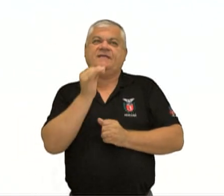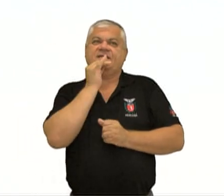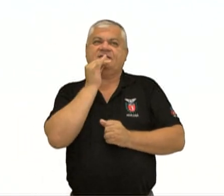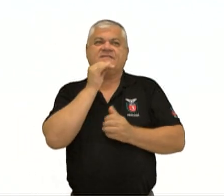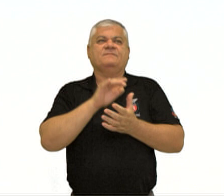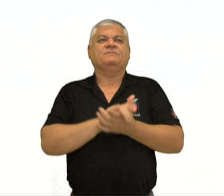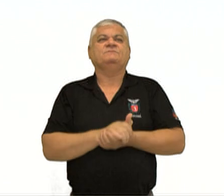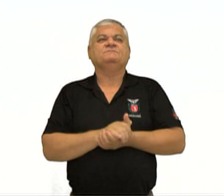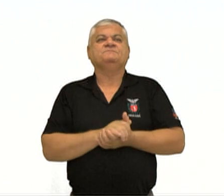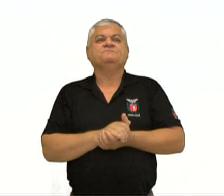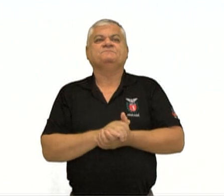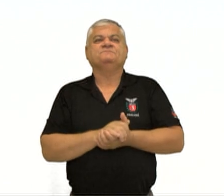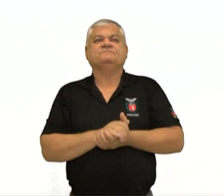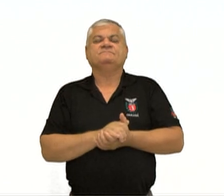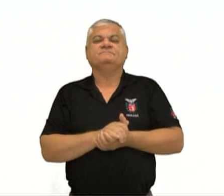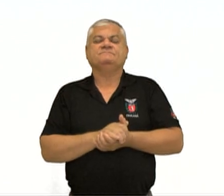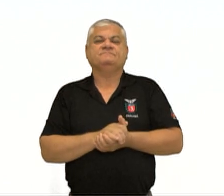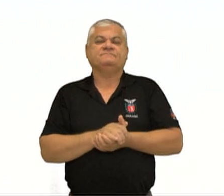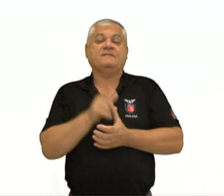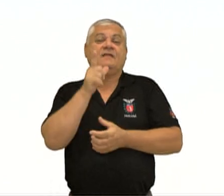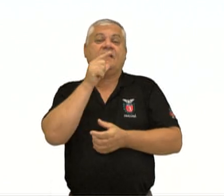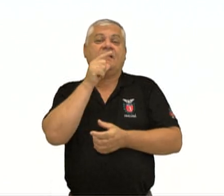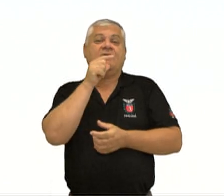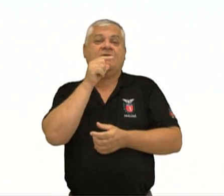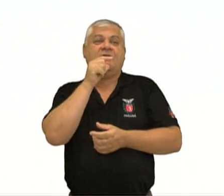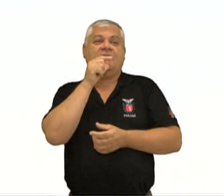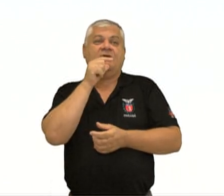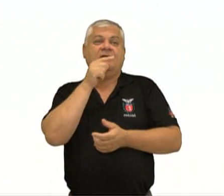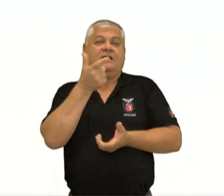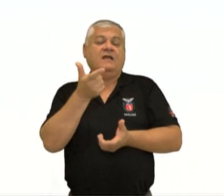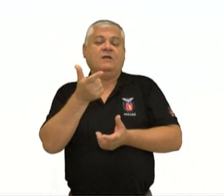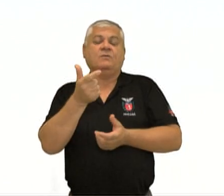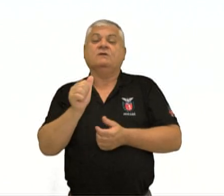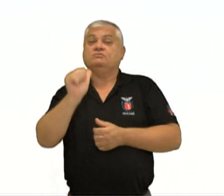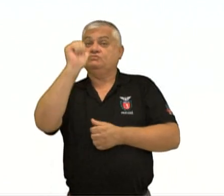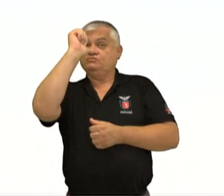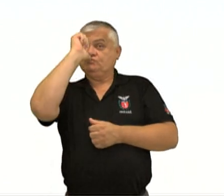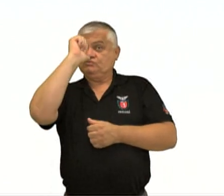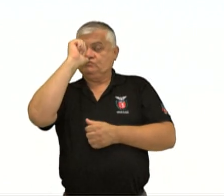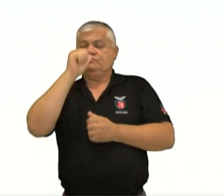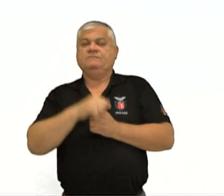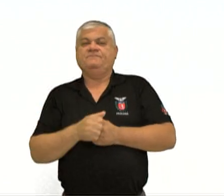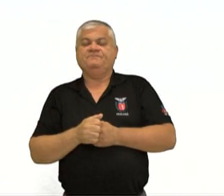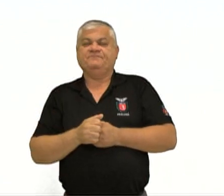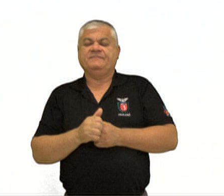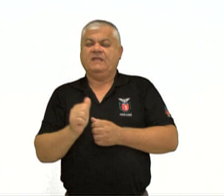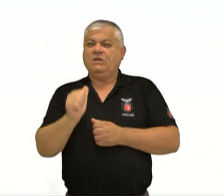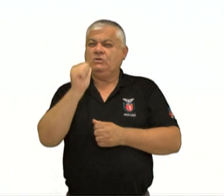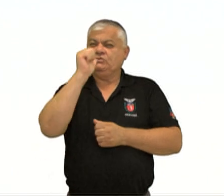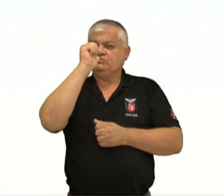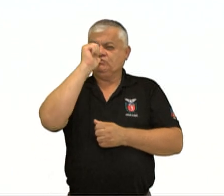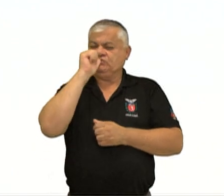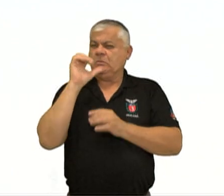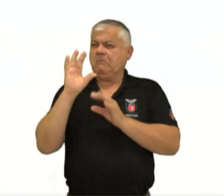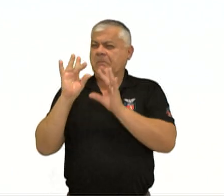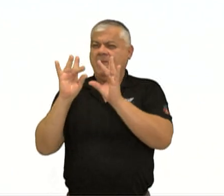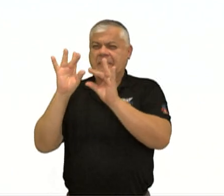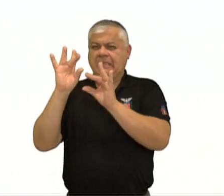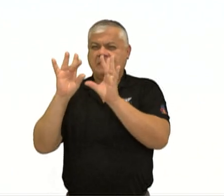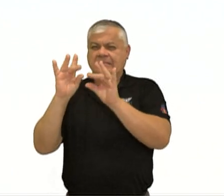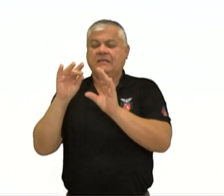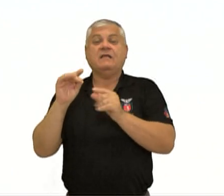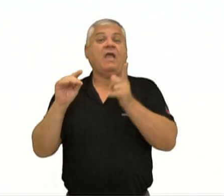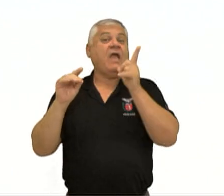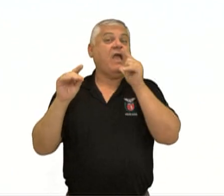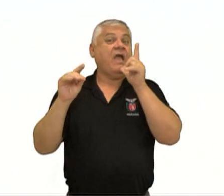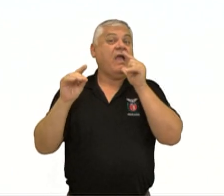exemplo, quando a gente adiciona água ao suco de fruta concentrado para obter uma bebida aí de um sabor mais agradável. Então eu tenho